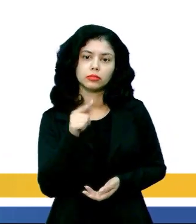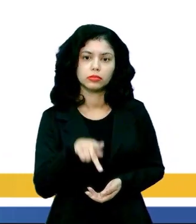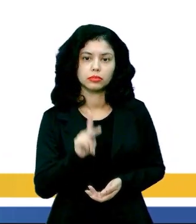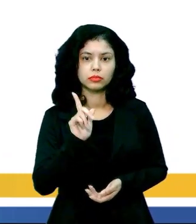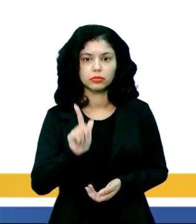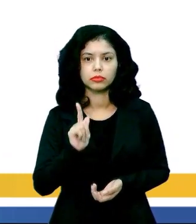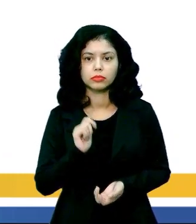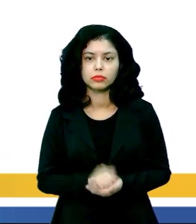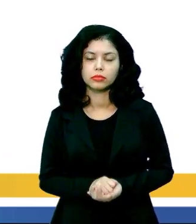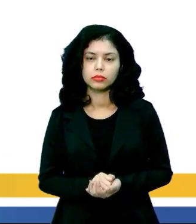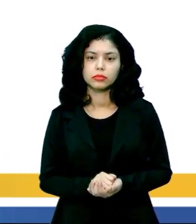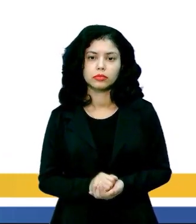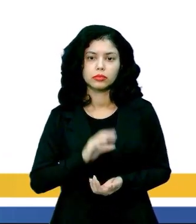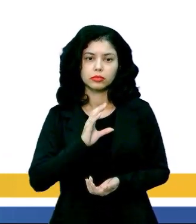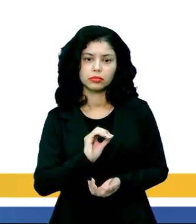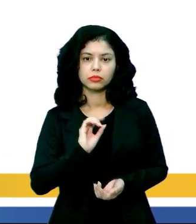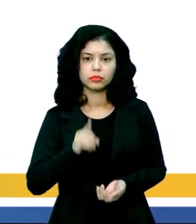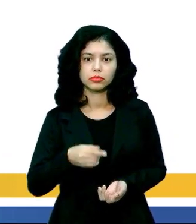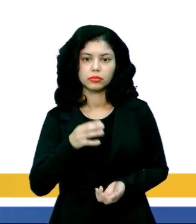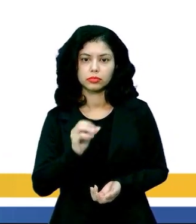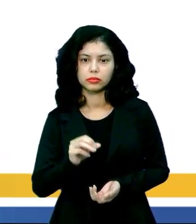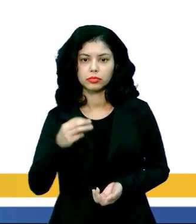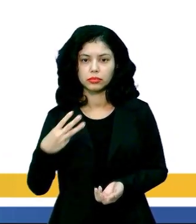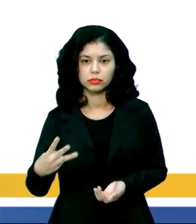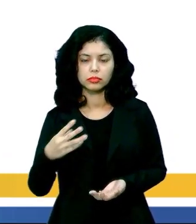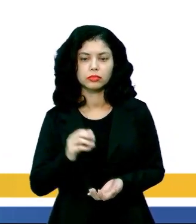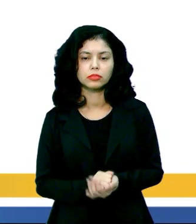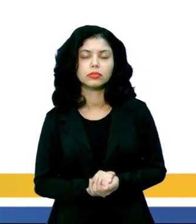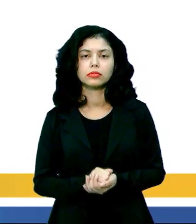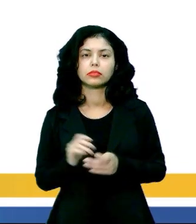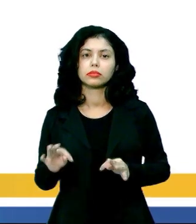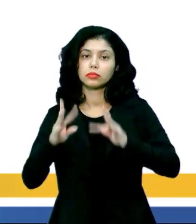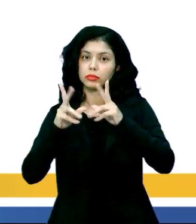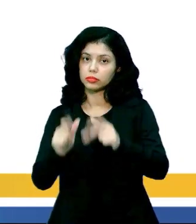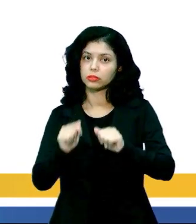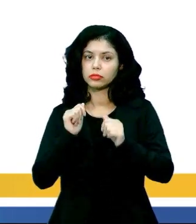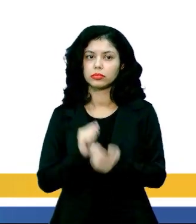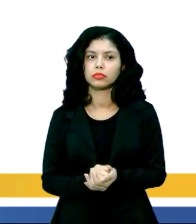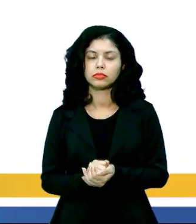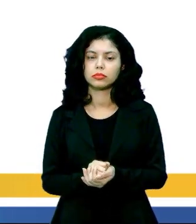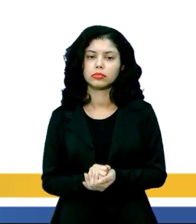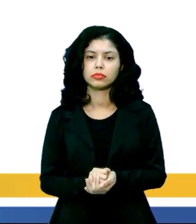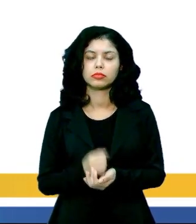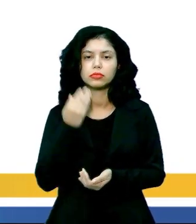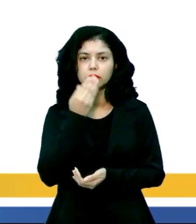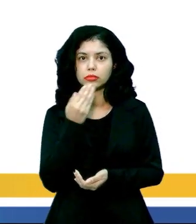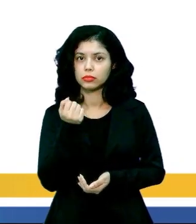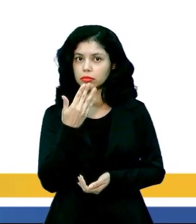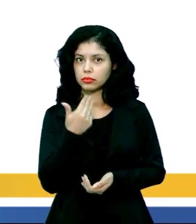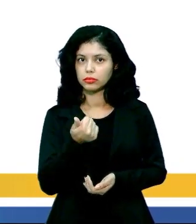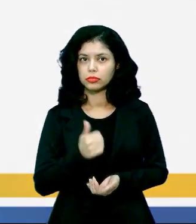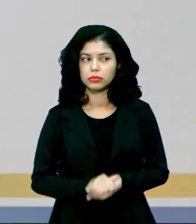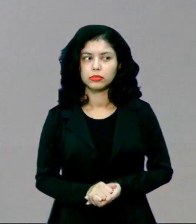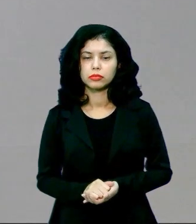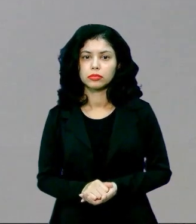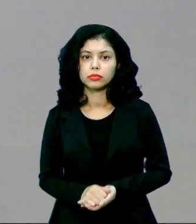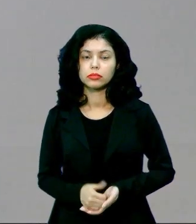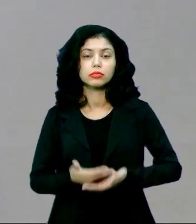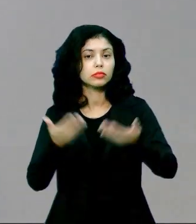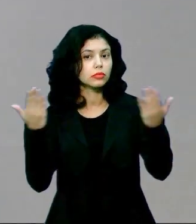de refrigerante, 0,3 mols de todo o refrigerante é de açúcar. Tudo bem, pessoal?